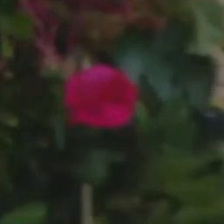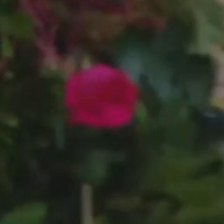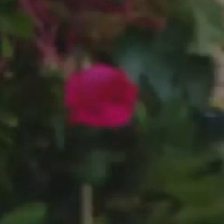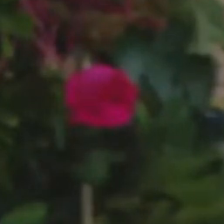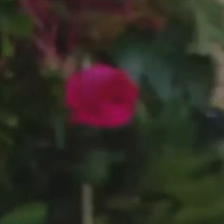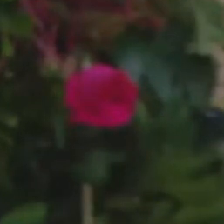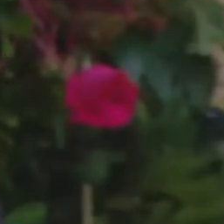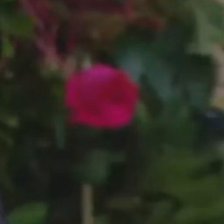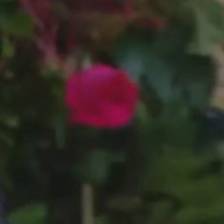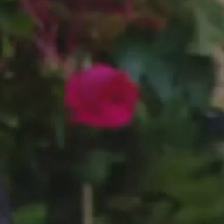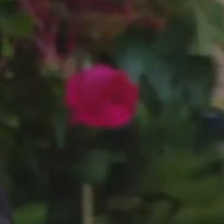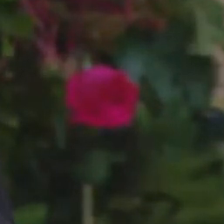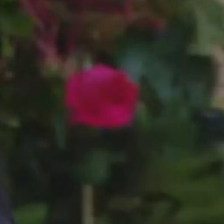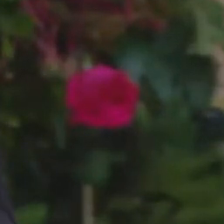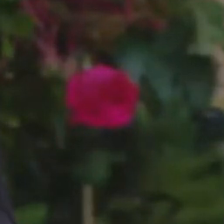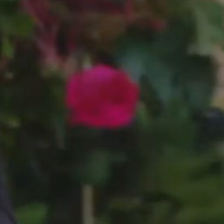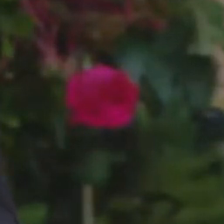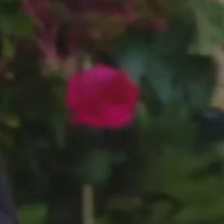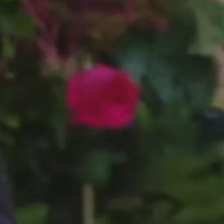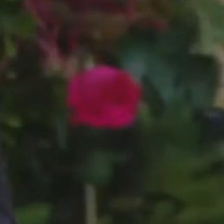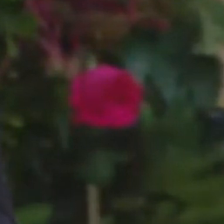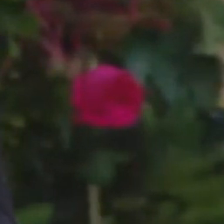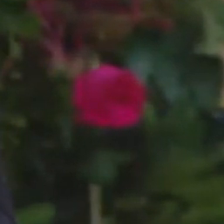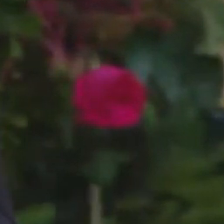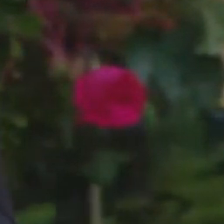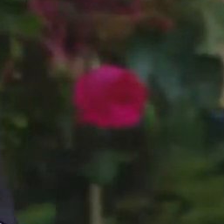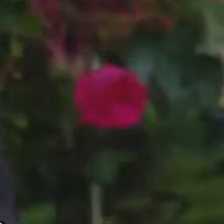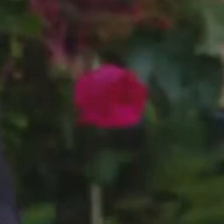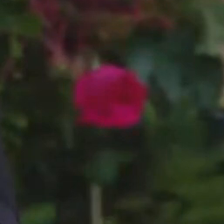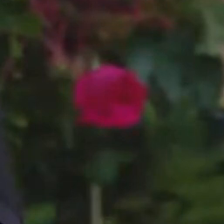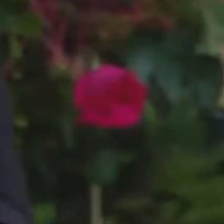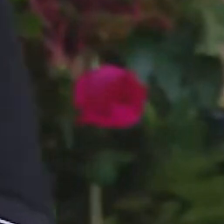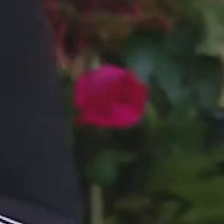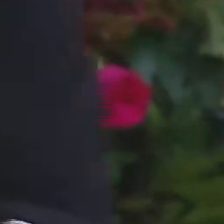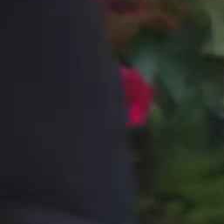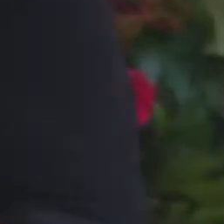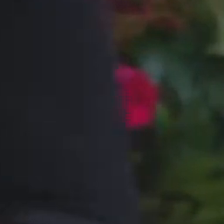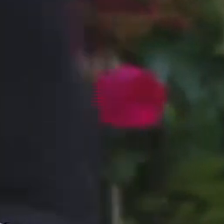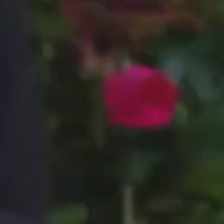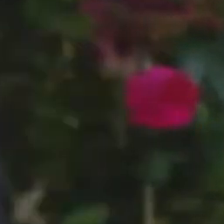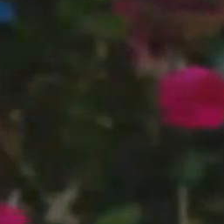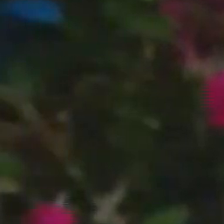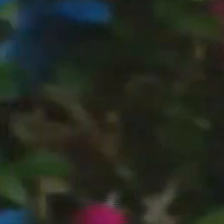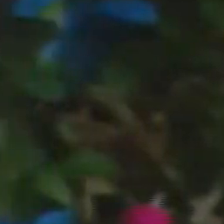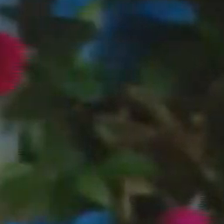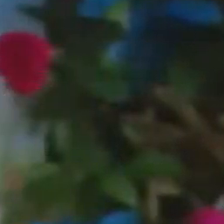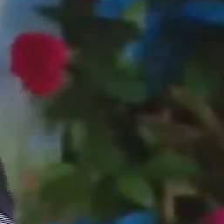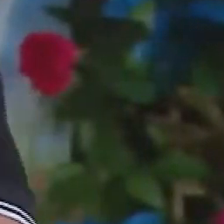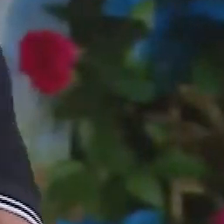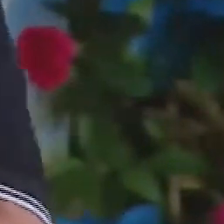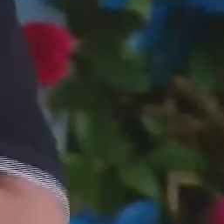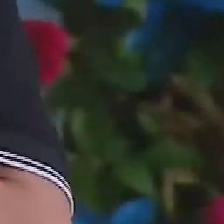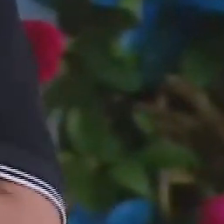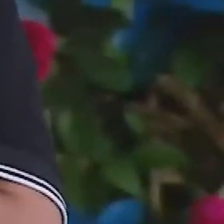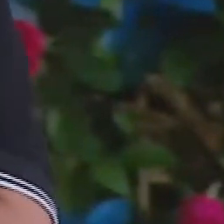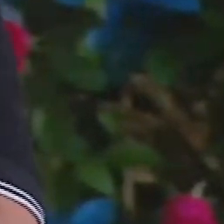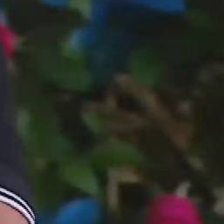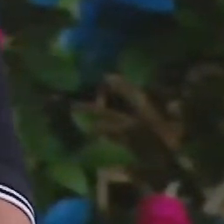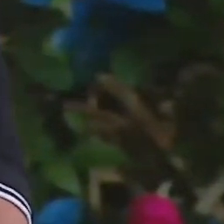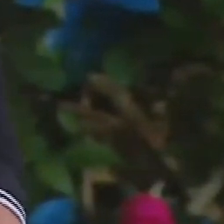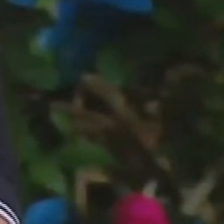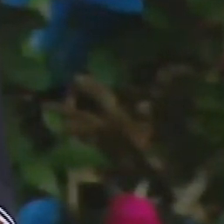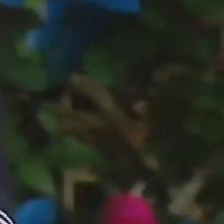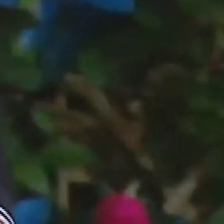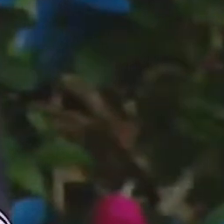041-3221-6060 e mande o seu pedido de oração. Nós queremos rezar com você e por você. Então prepare o seu